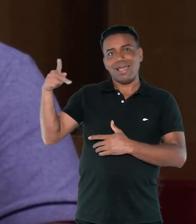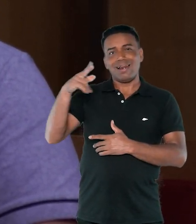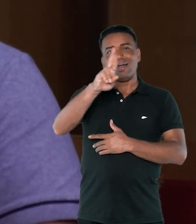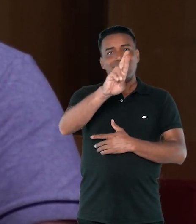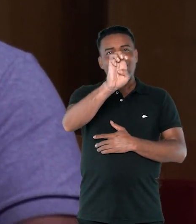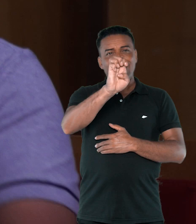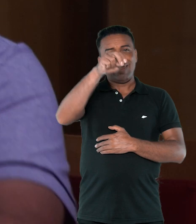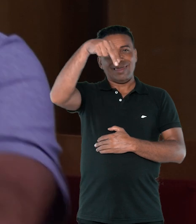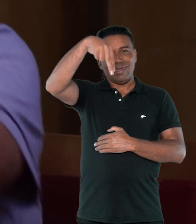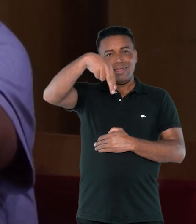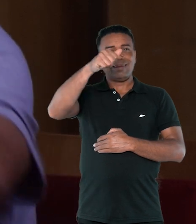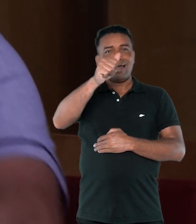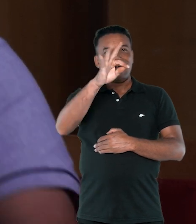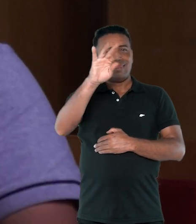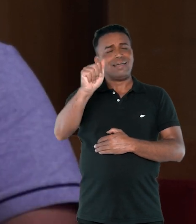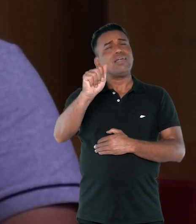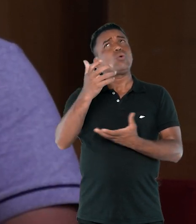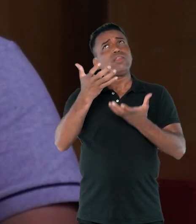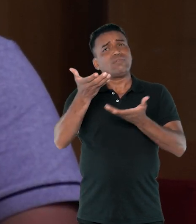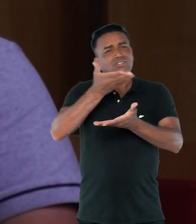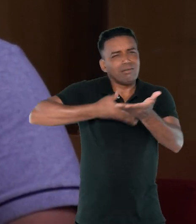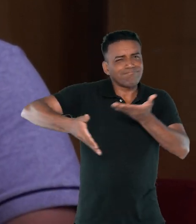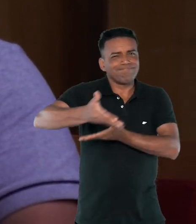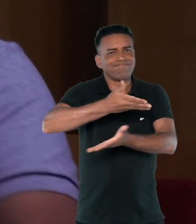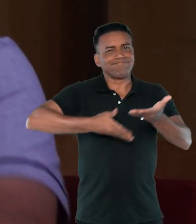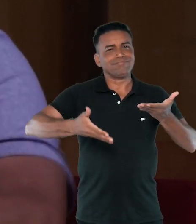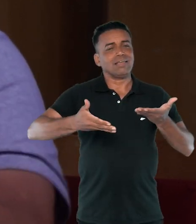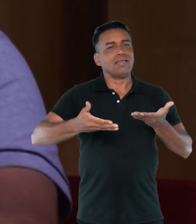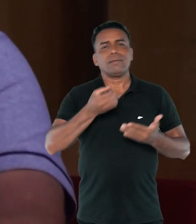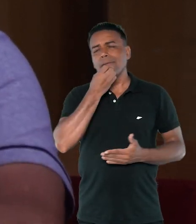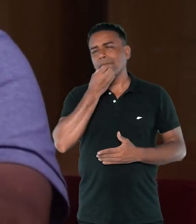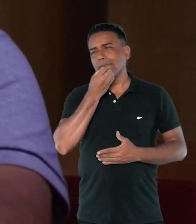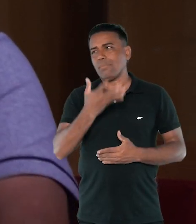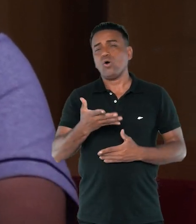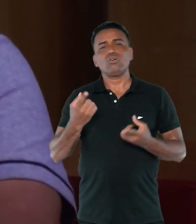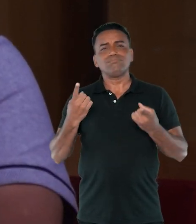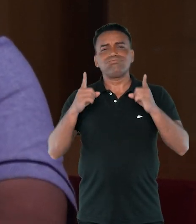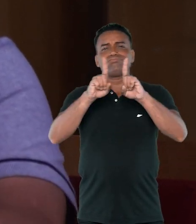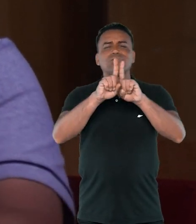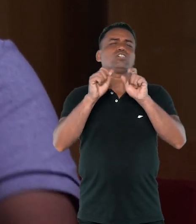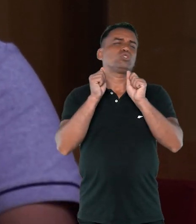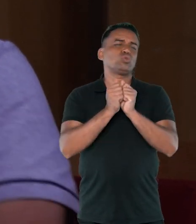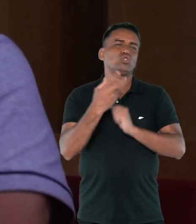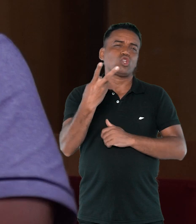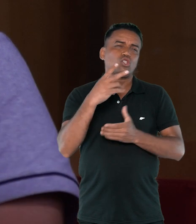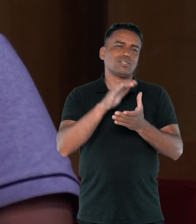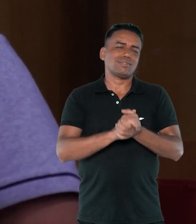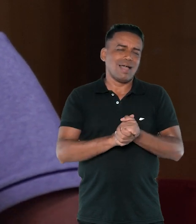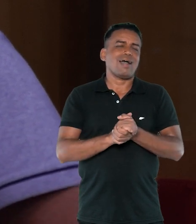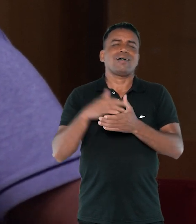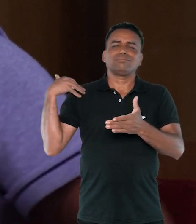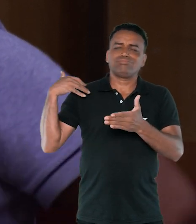carinho de dividir, né, no livro aí, emoções que você viveu, o caso de amor, e você publicou